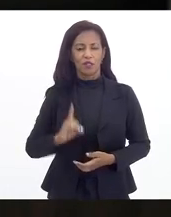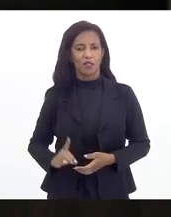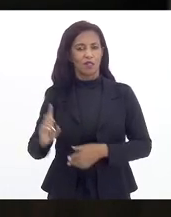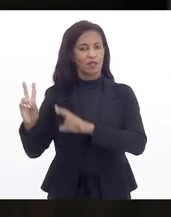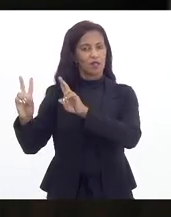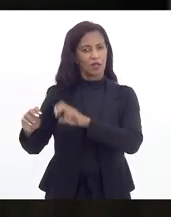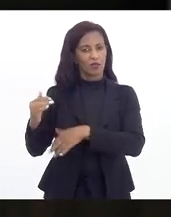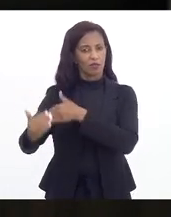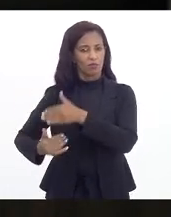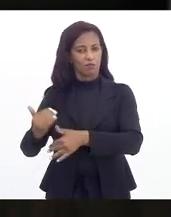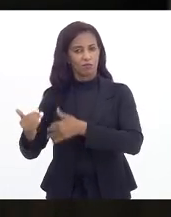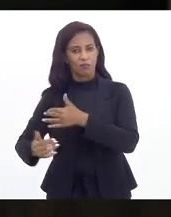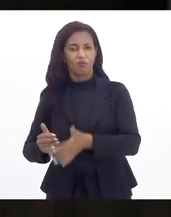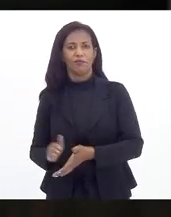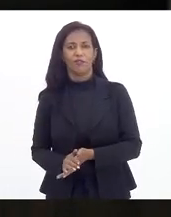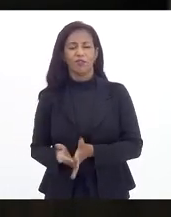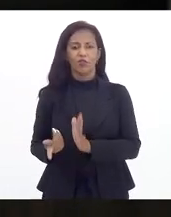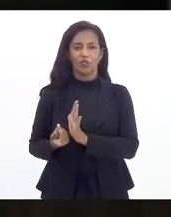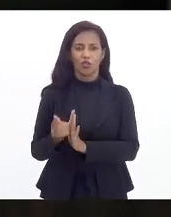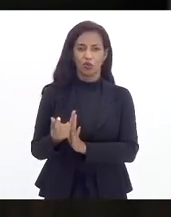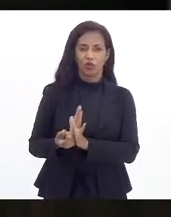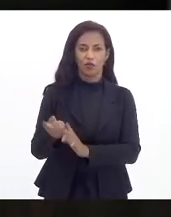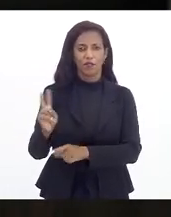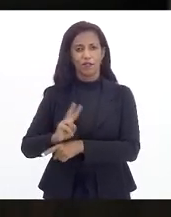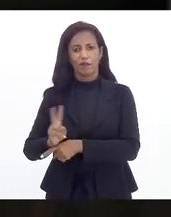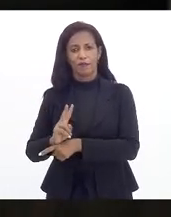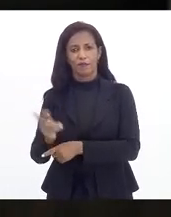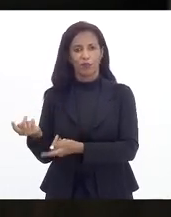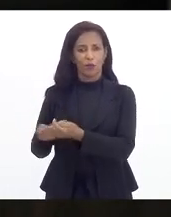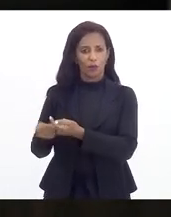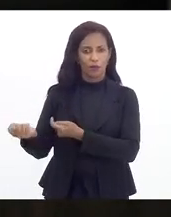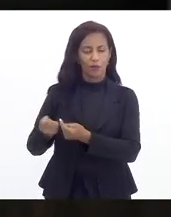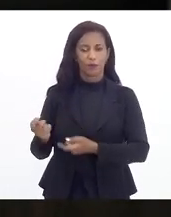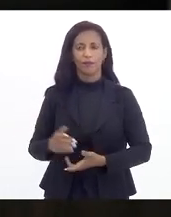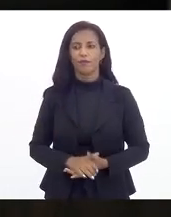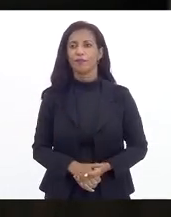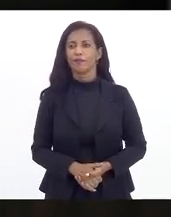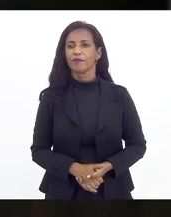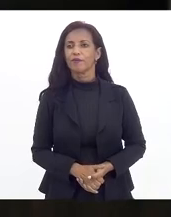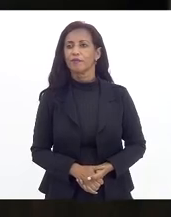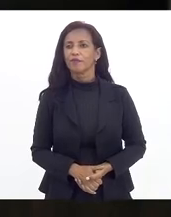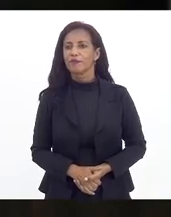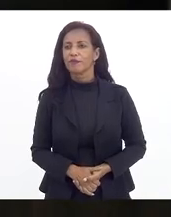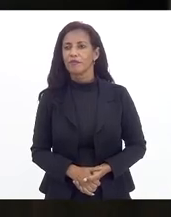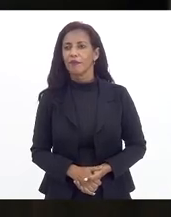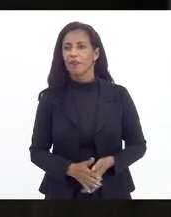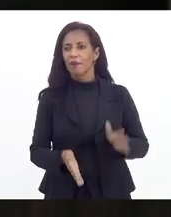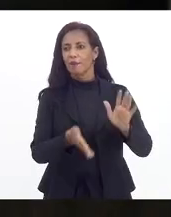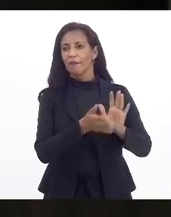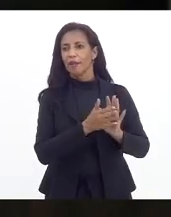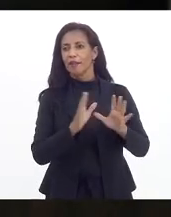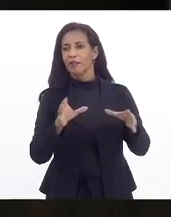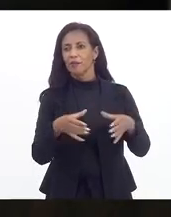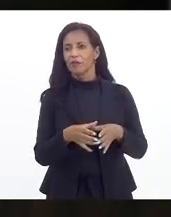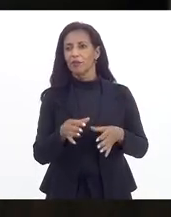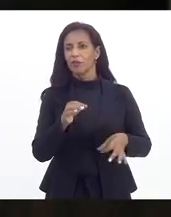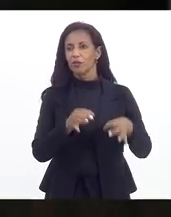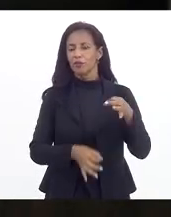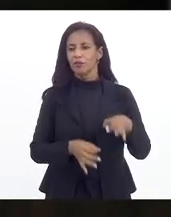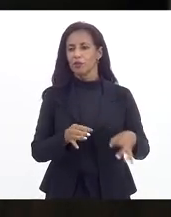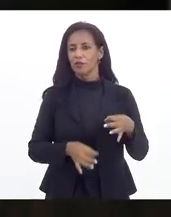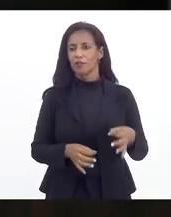Municipais e Desenvolvimento Regional, de Orçamento, Finanças, Fiscalização Financeira e Controle. Para emitir parecer pela Comissão de Constituição e Justiça,